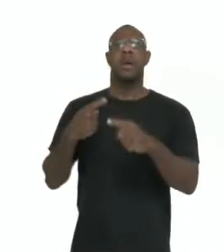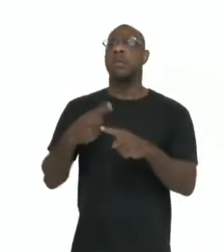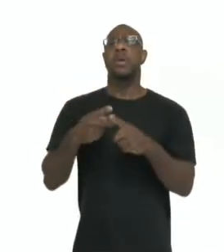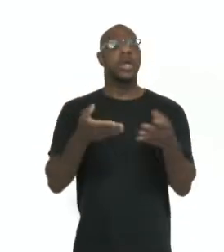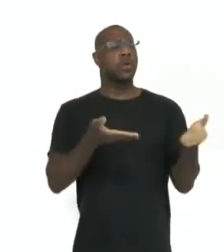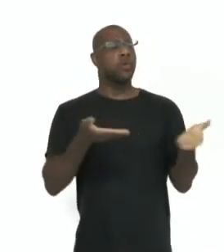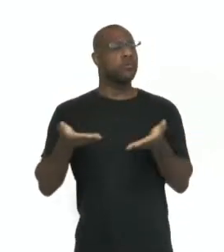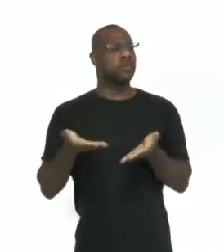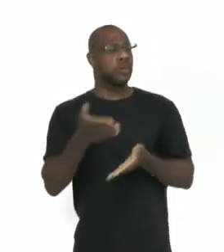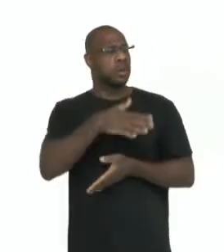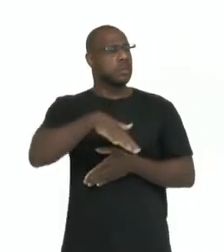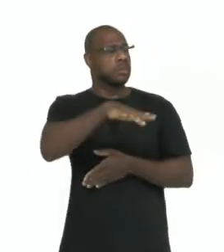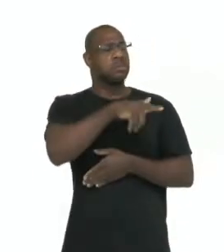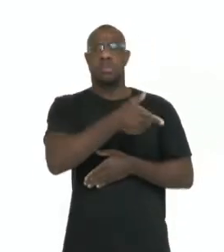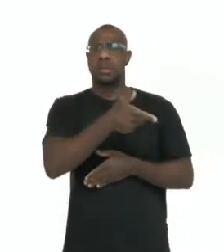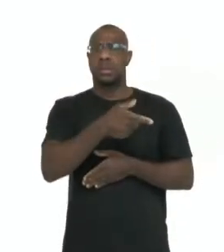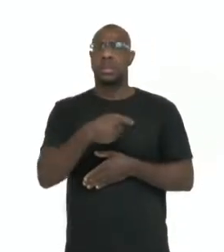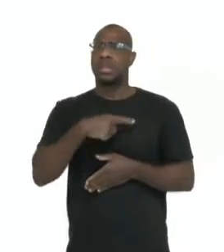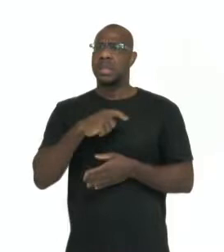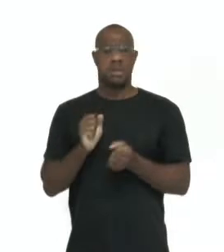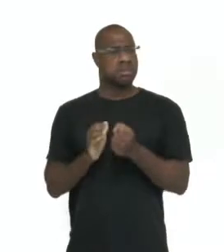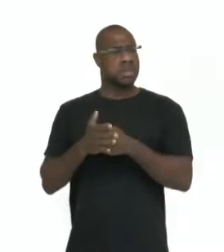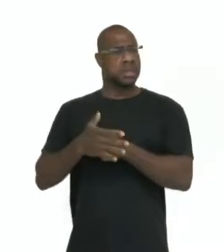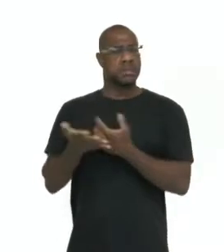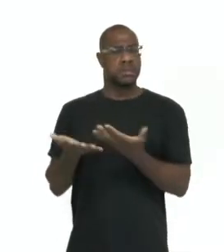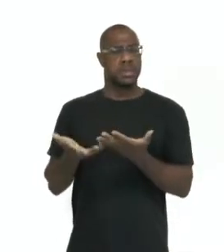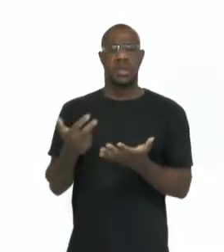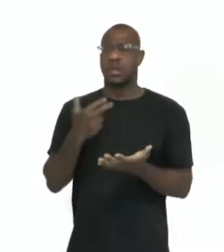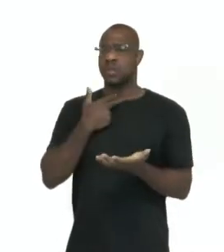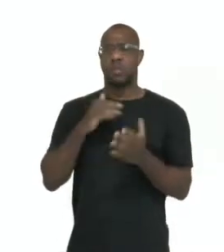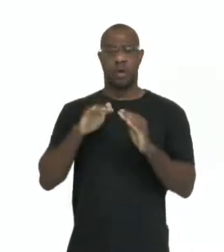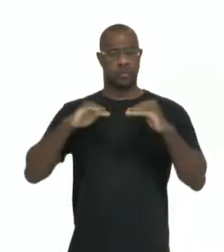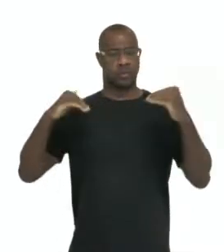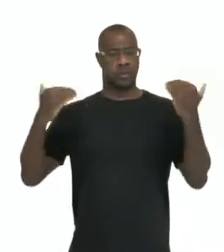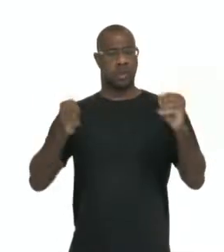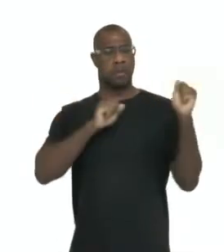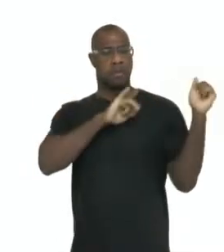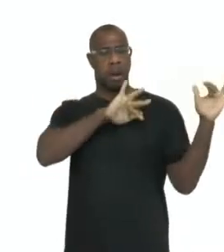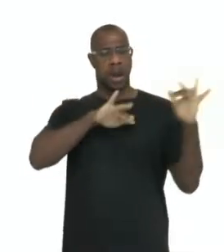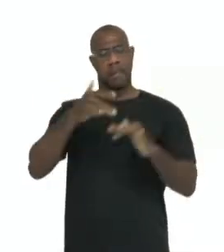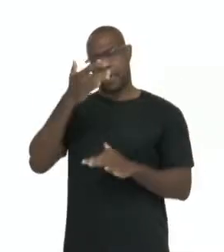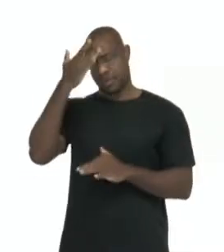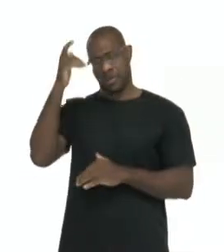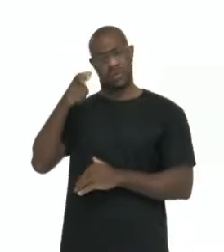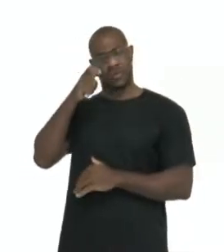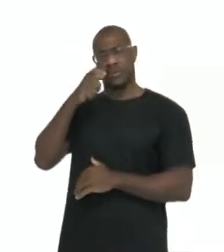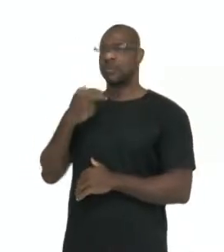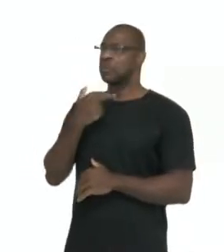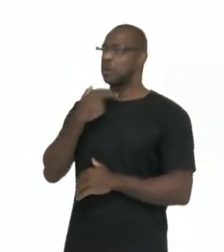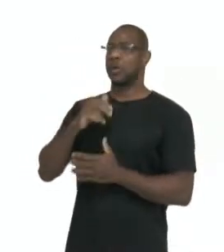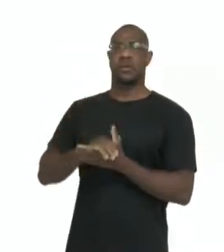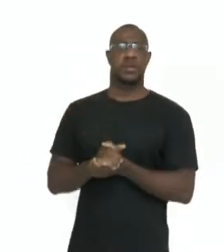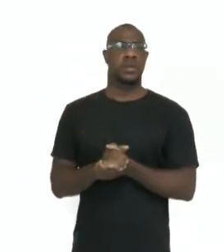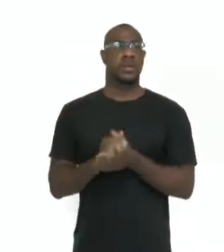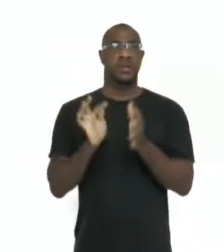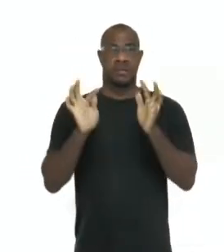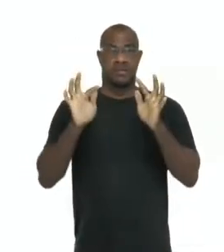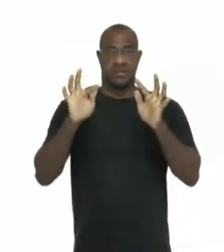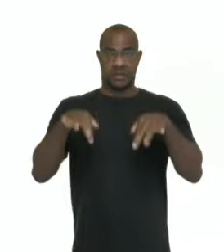aqui hoje. A gente está no meio de uma pandemia, disse ao Sport TV. Na parte final da frase